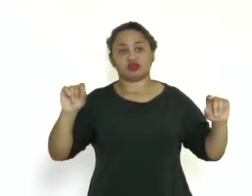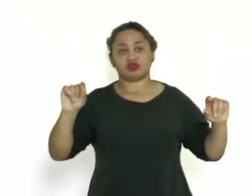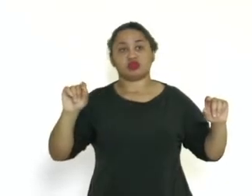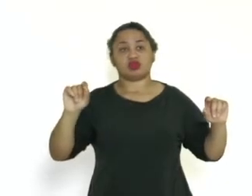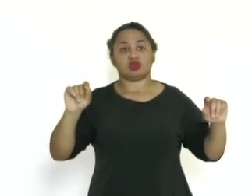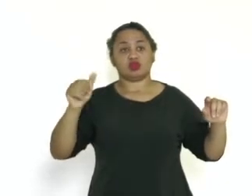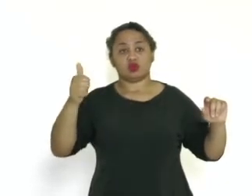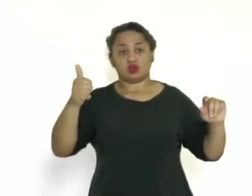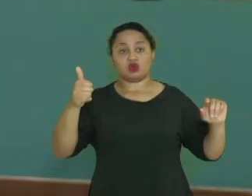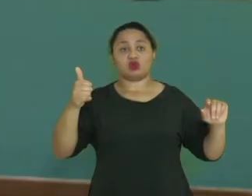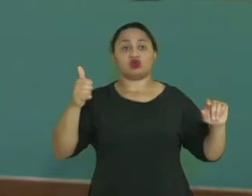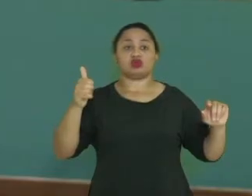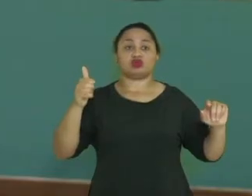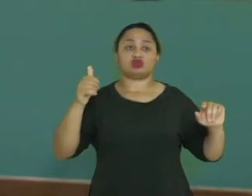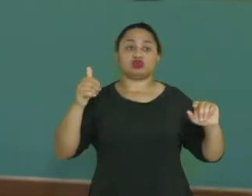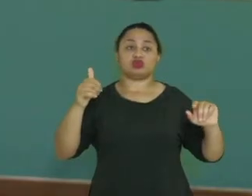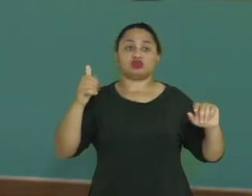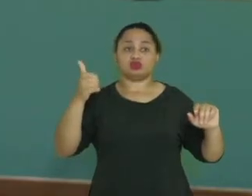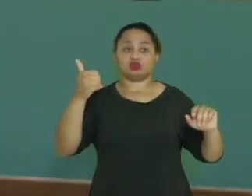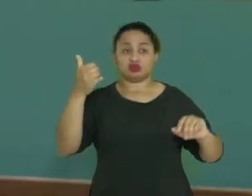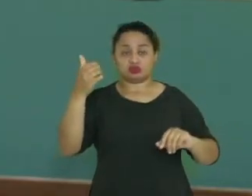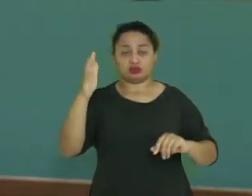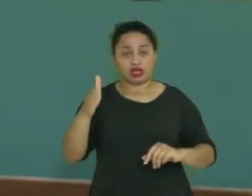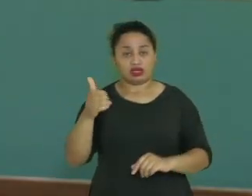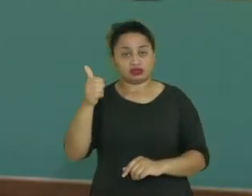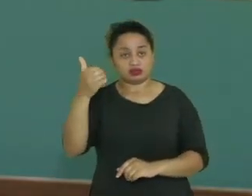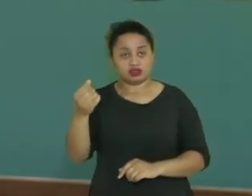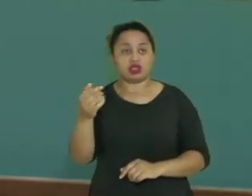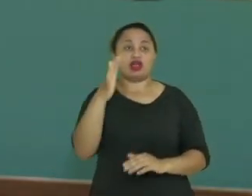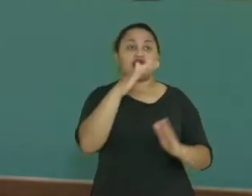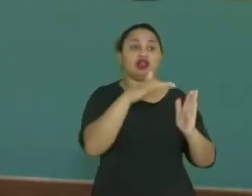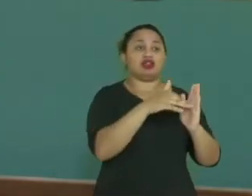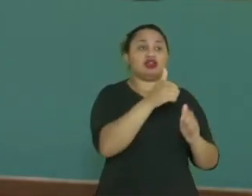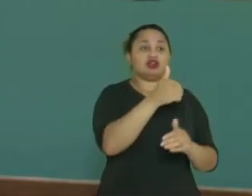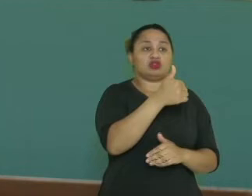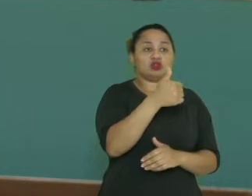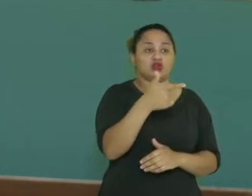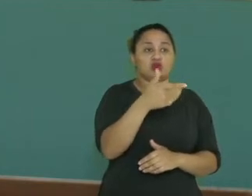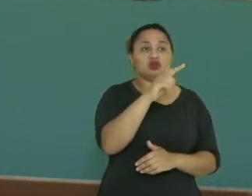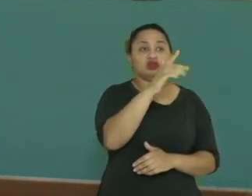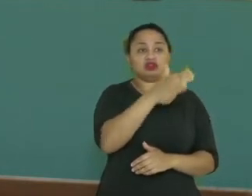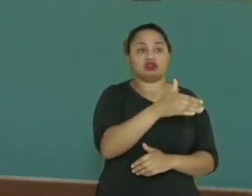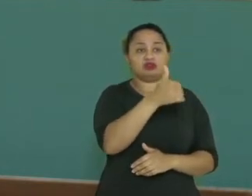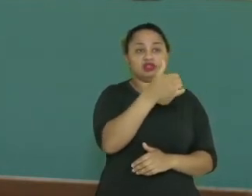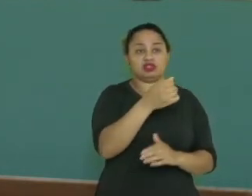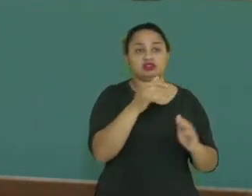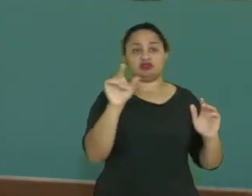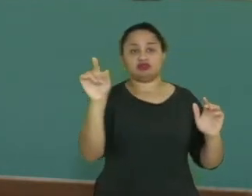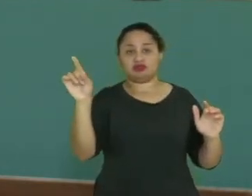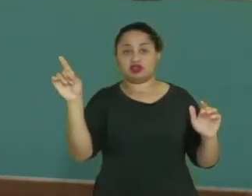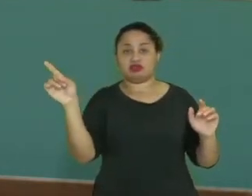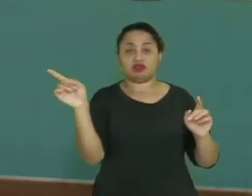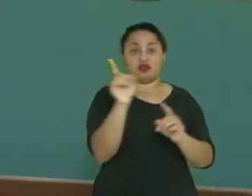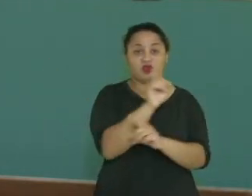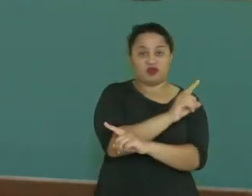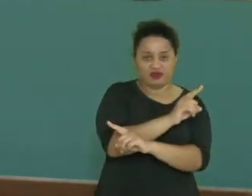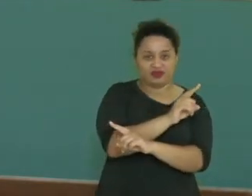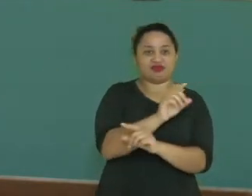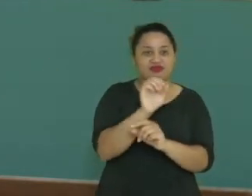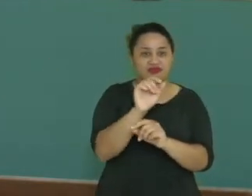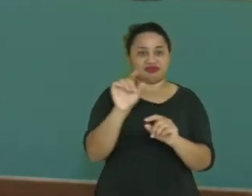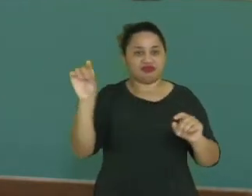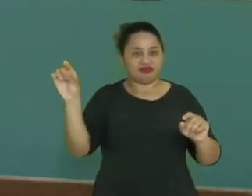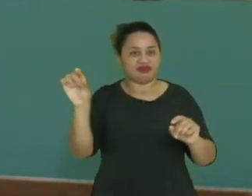caso, que a gente tem aqui, ó, barra 16, até ali, ó, 12 barra 16. Então, ele começa aqui, ó, e vem até